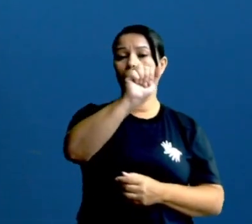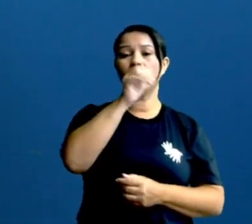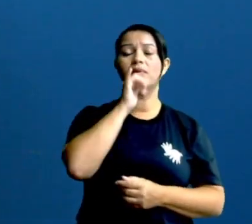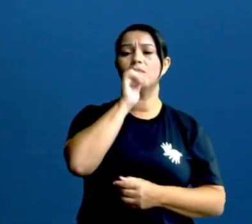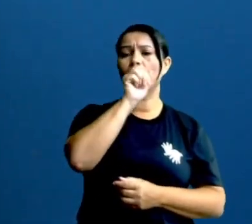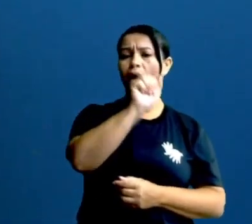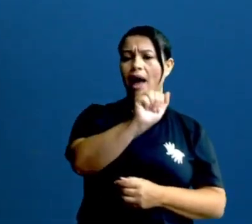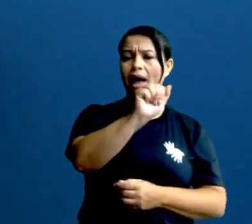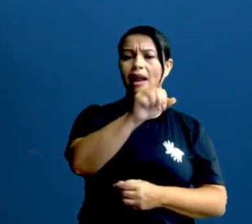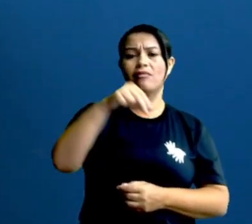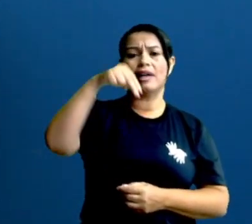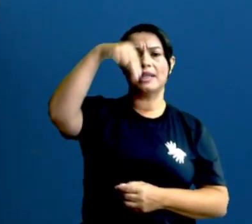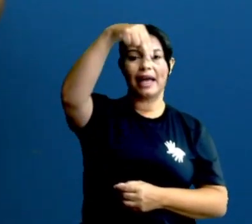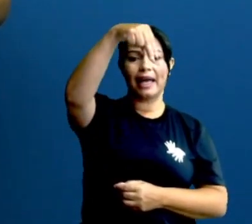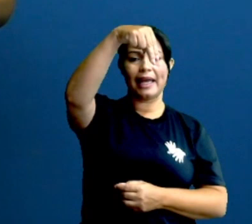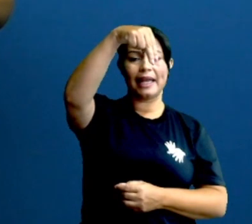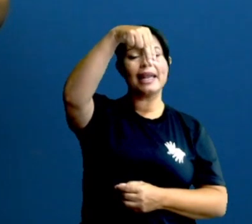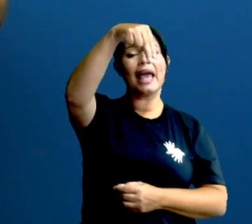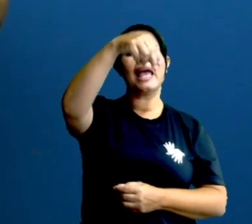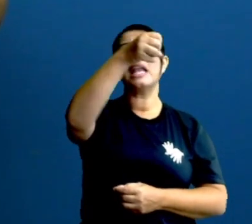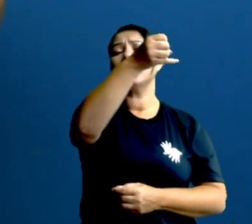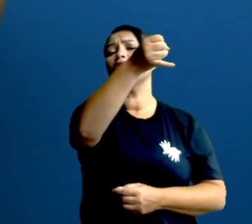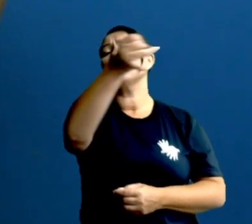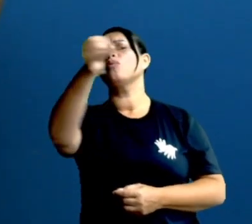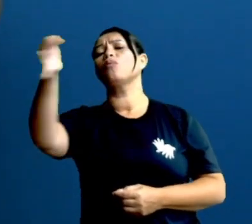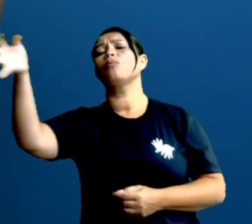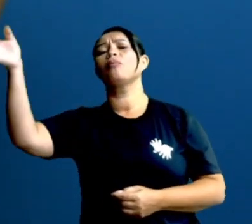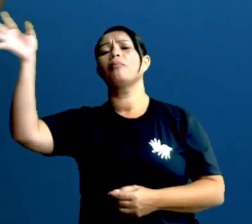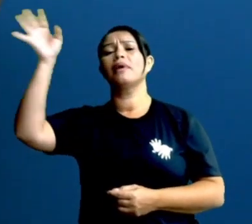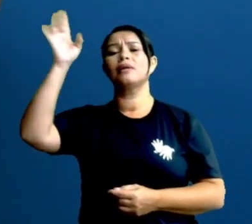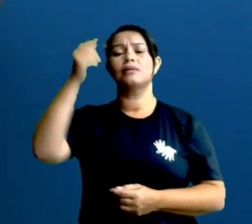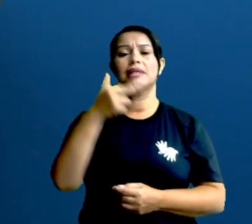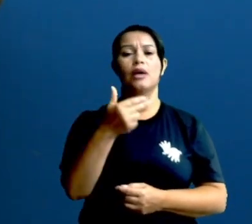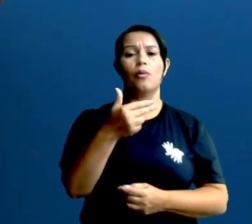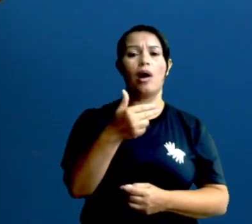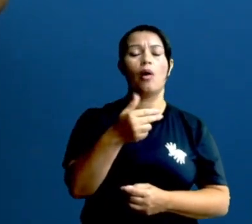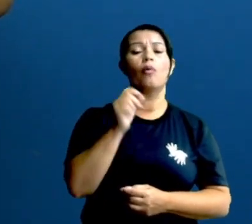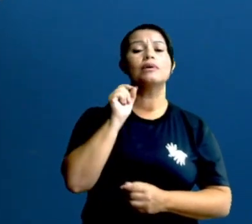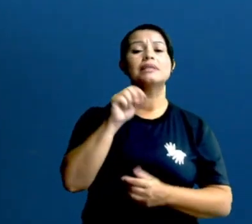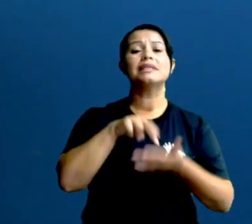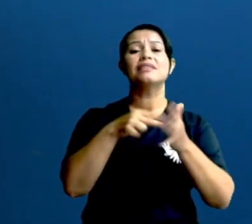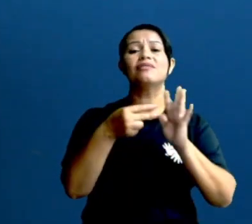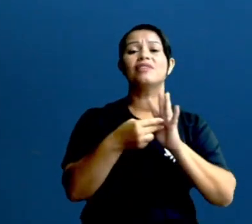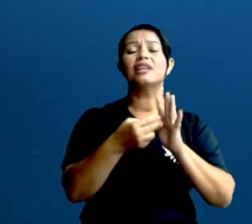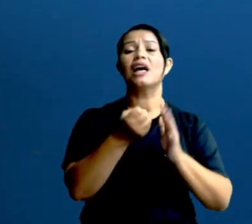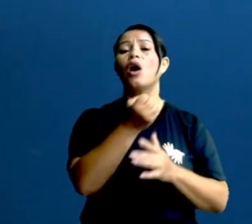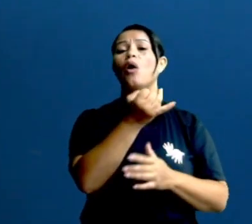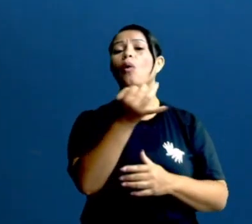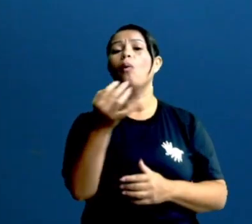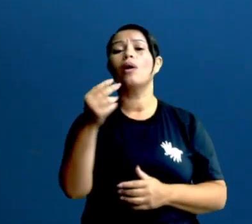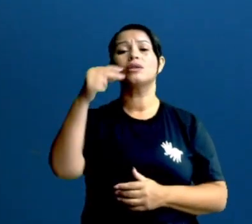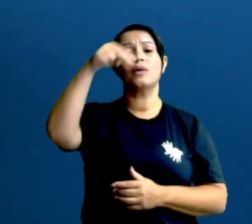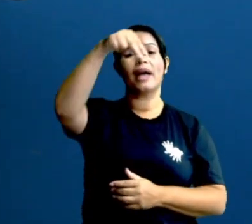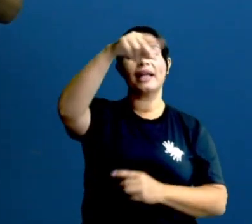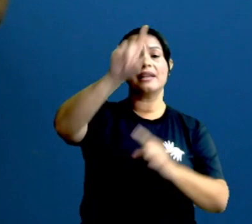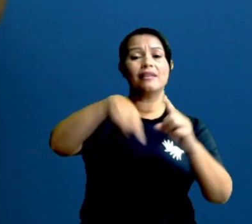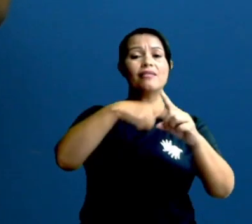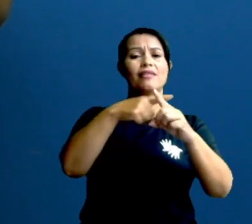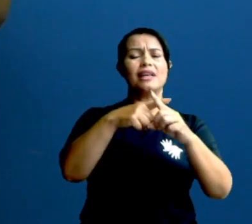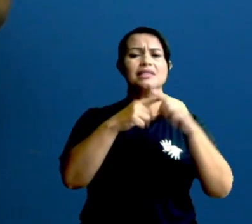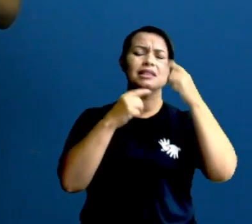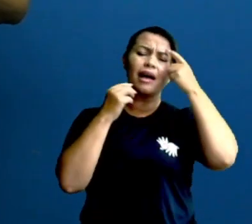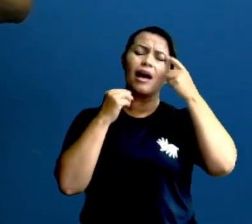N, N fatores, ou seja, vai ser N fatores, a quantidade de N vezes.